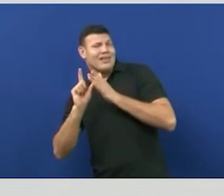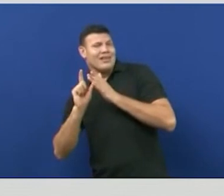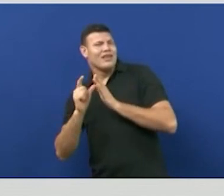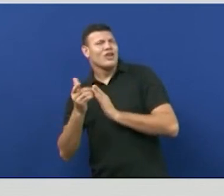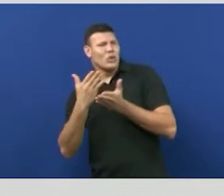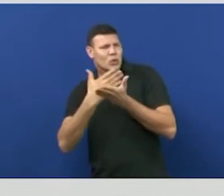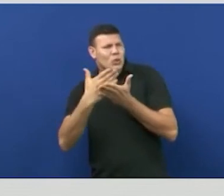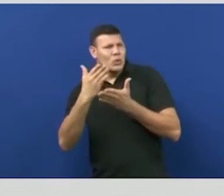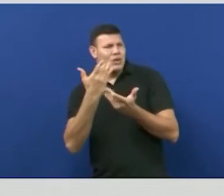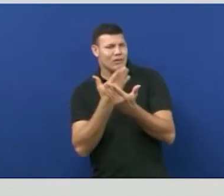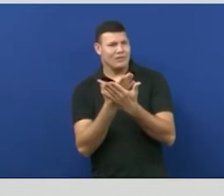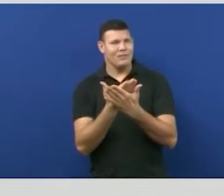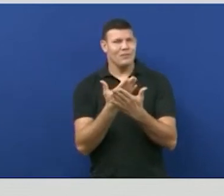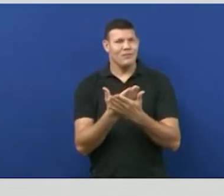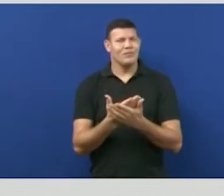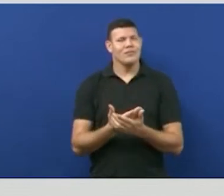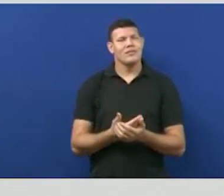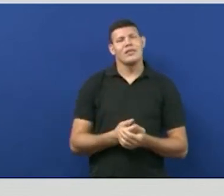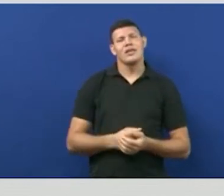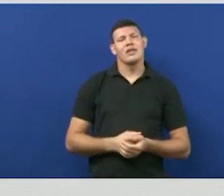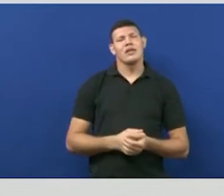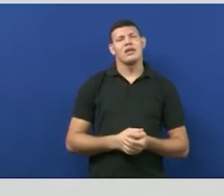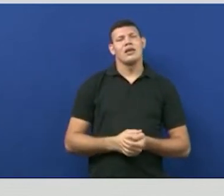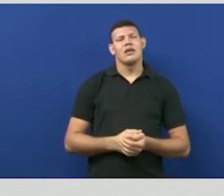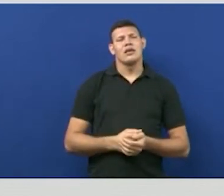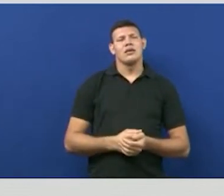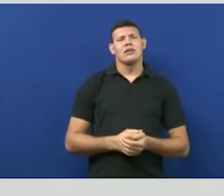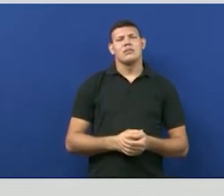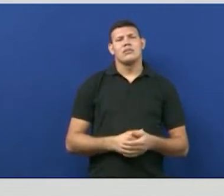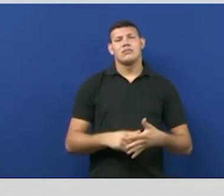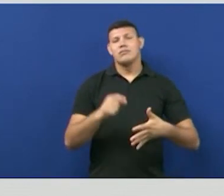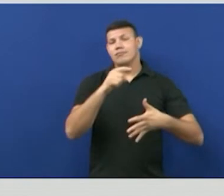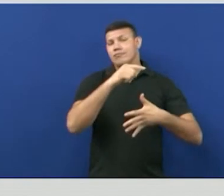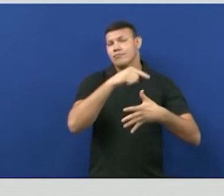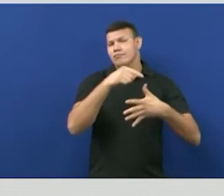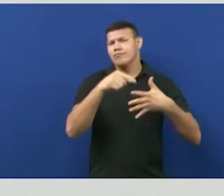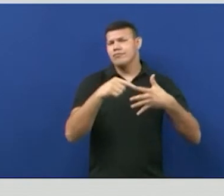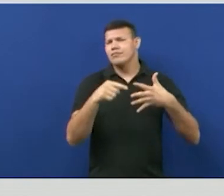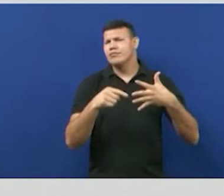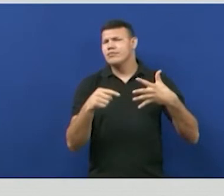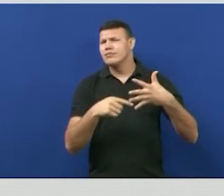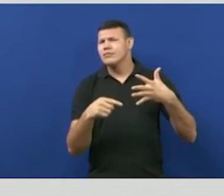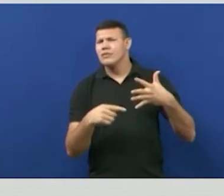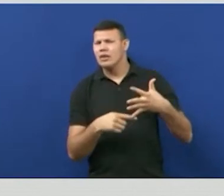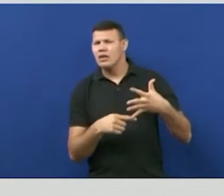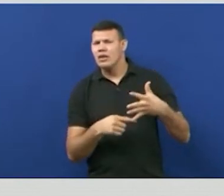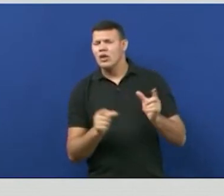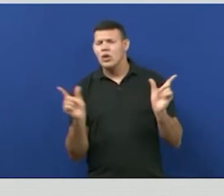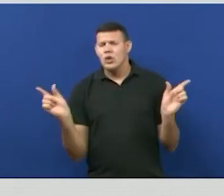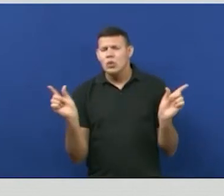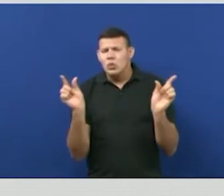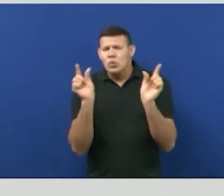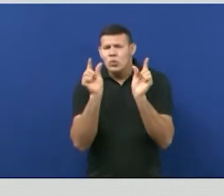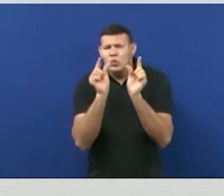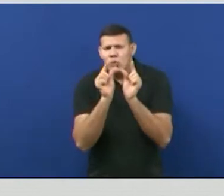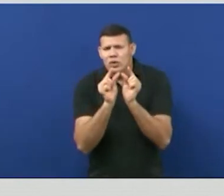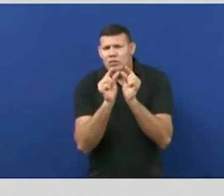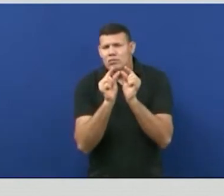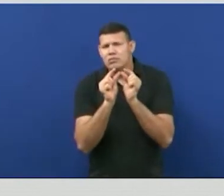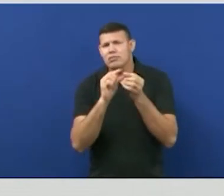E aí, quais são os níveis do corpo humano? Nós temos a menor molécula indivisível, que é o